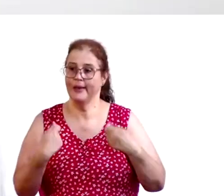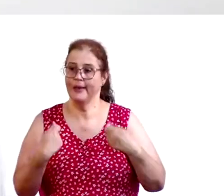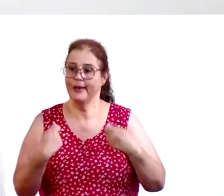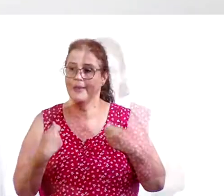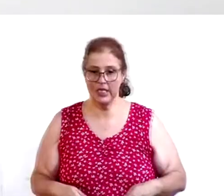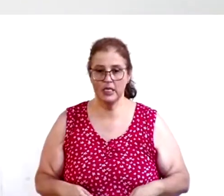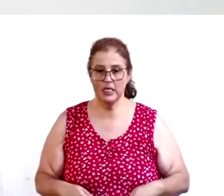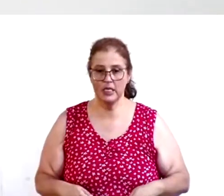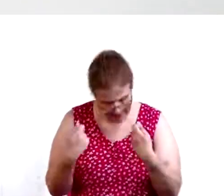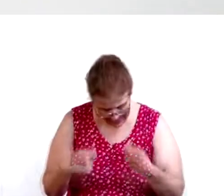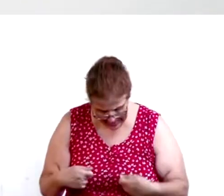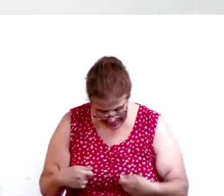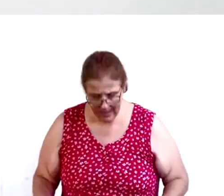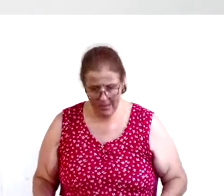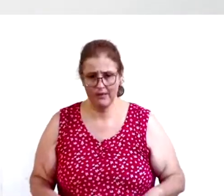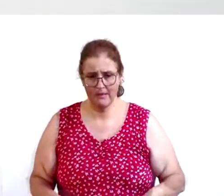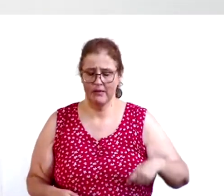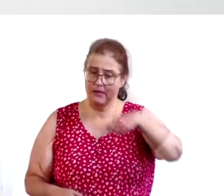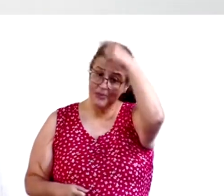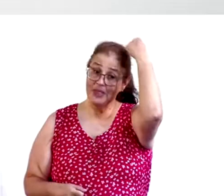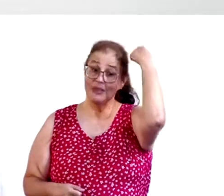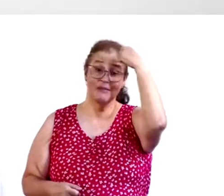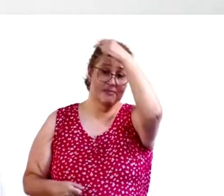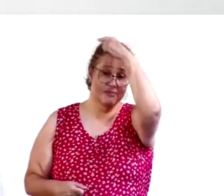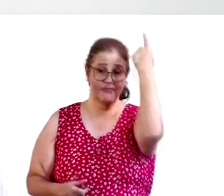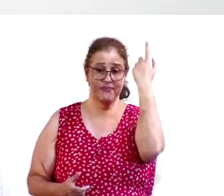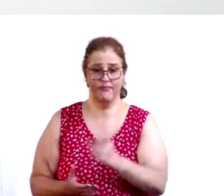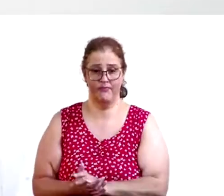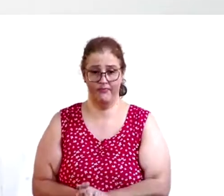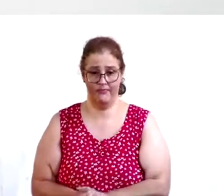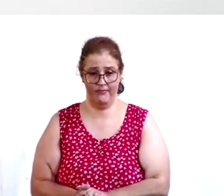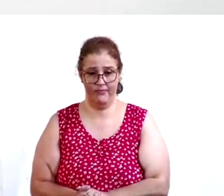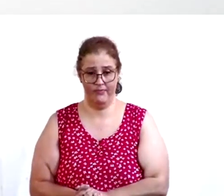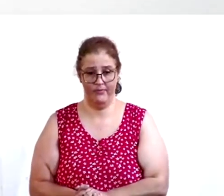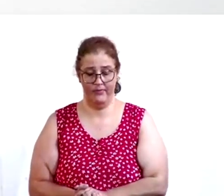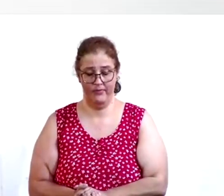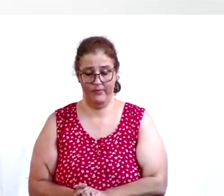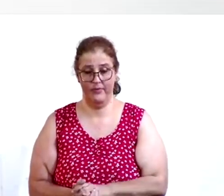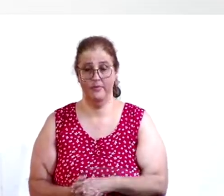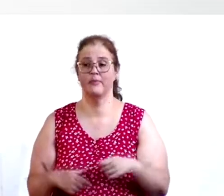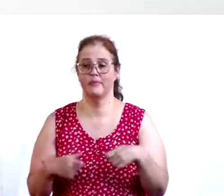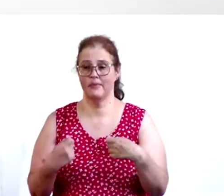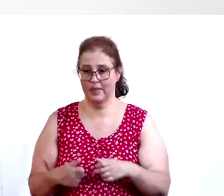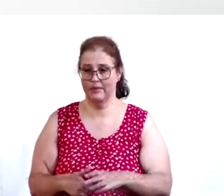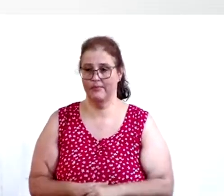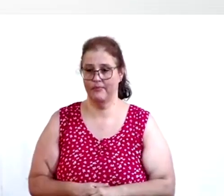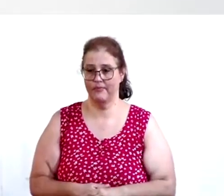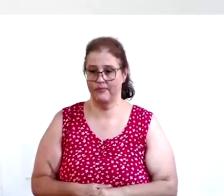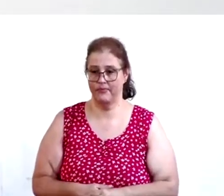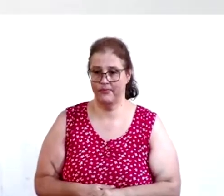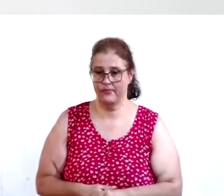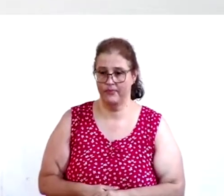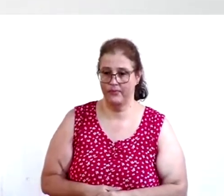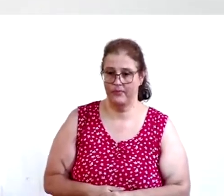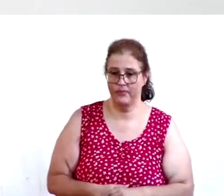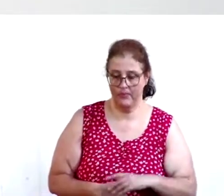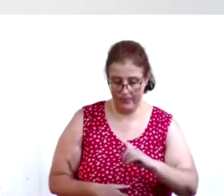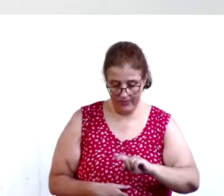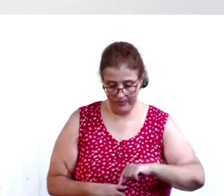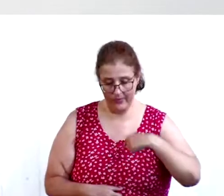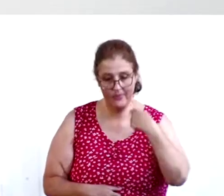uma santificação necessária. Se você é um cristão, tem coisas que você tem de abandonar, tem coisas que